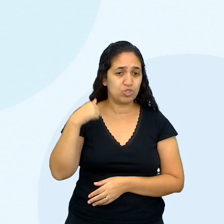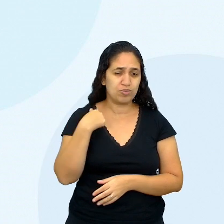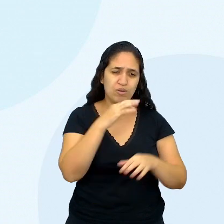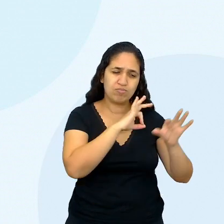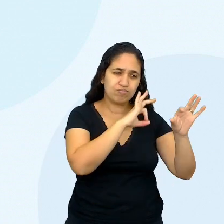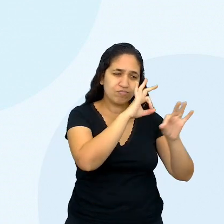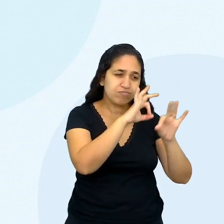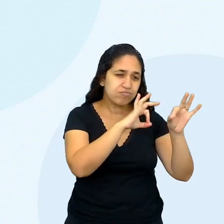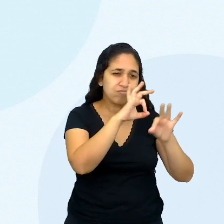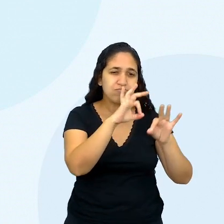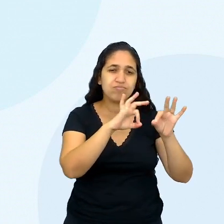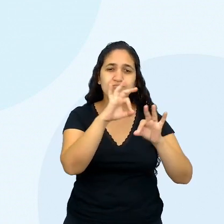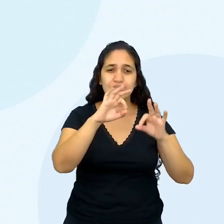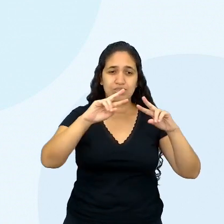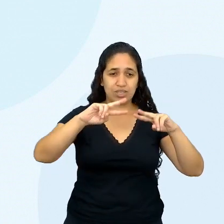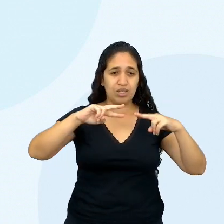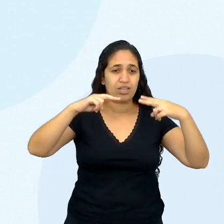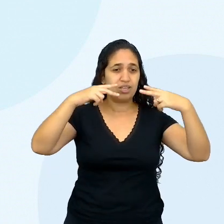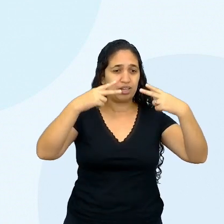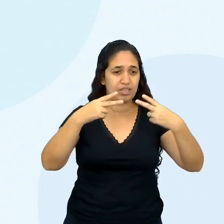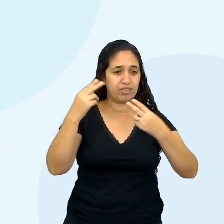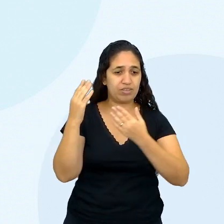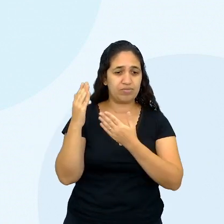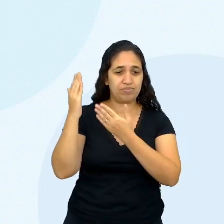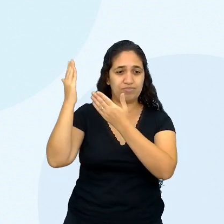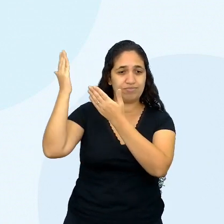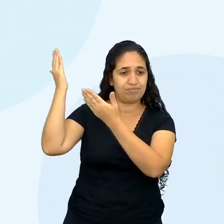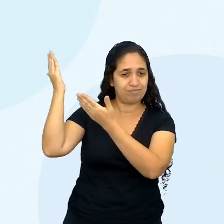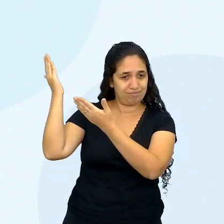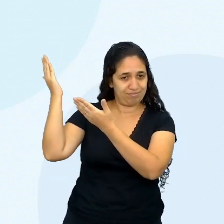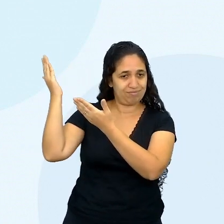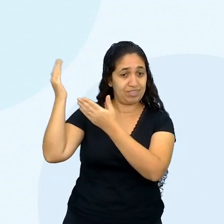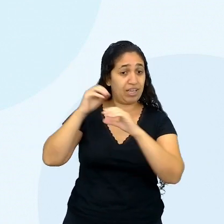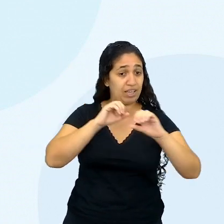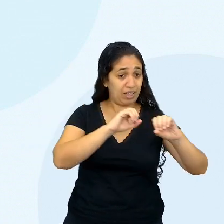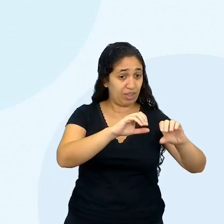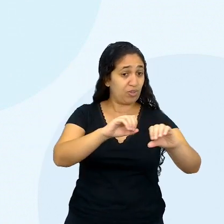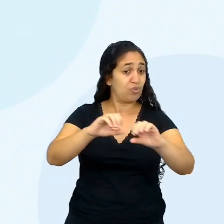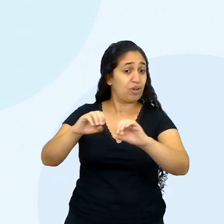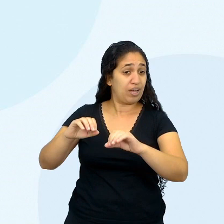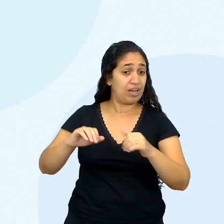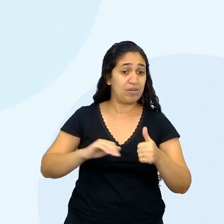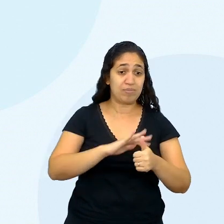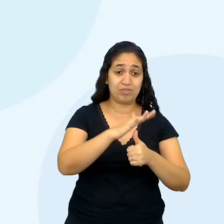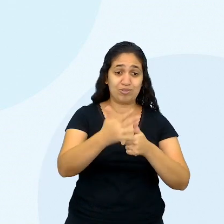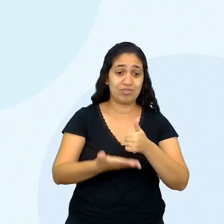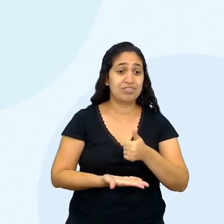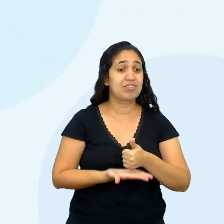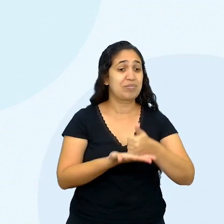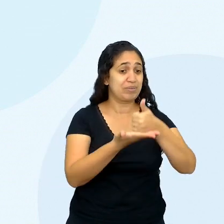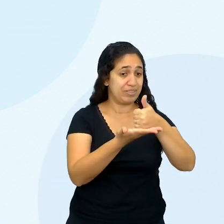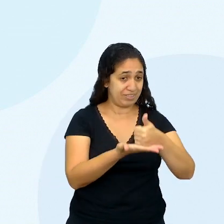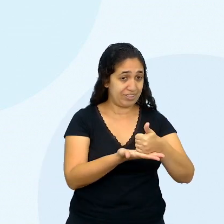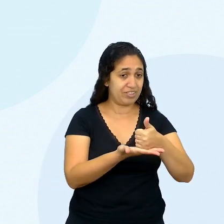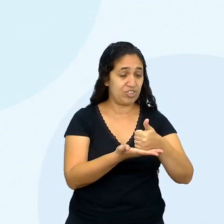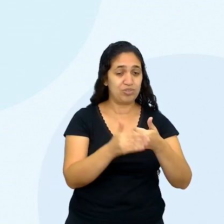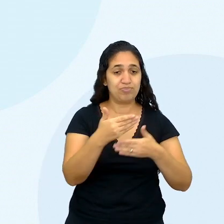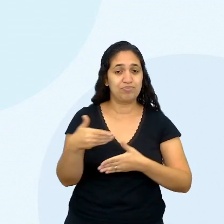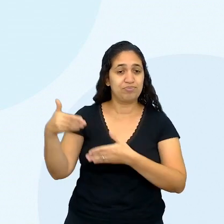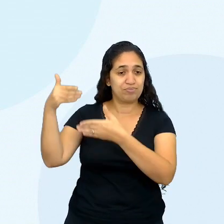organizar. Esse livro que se chama Educar para a Sustentabilidade, Visões de Presente e Futuro.